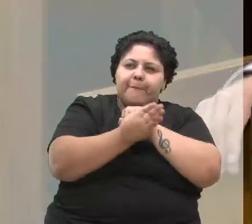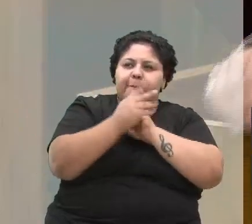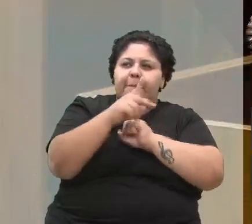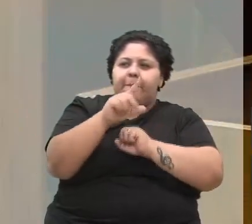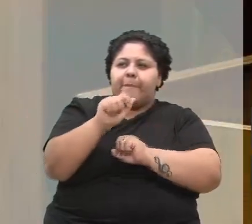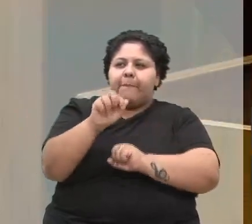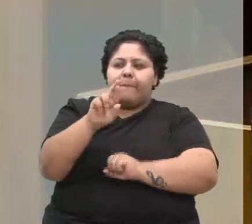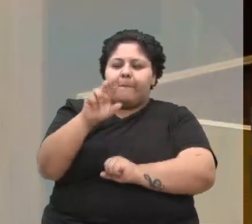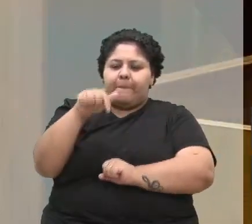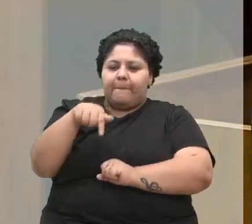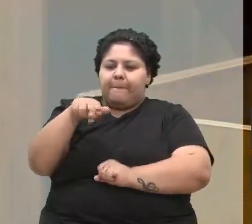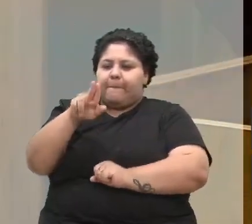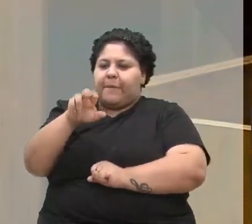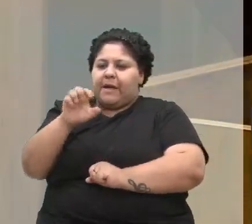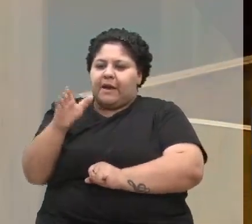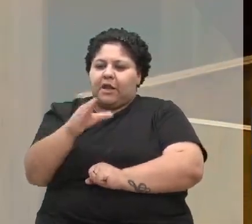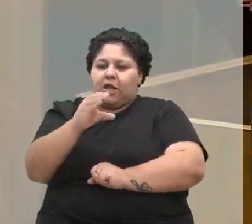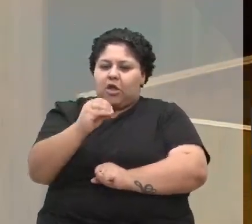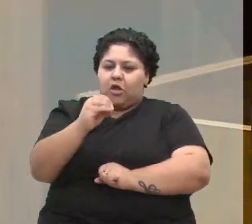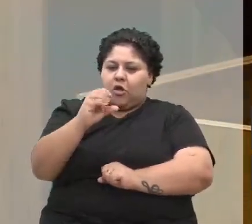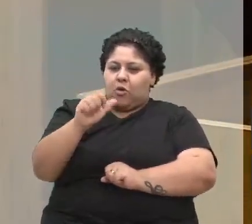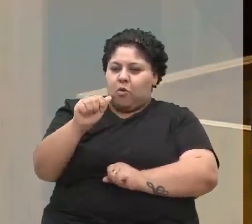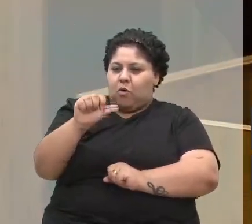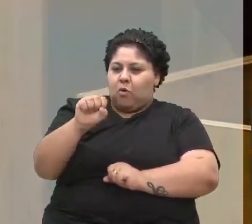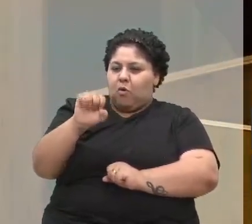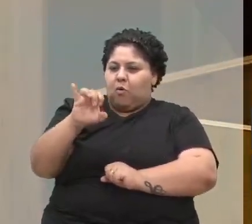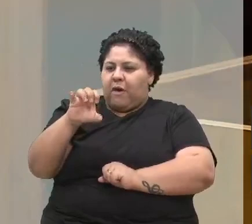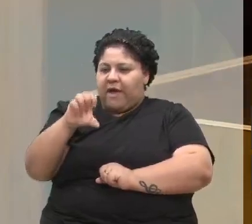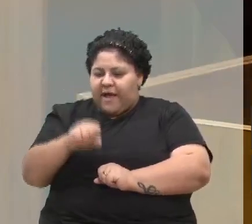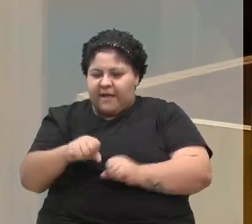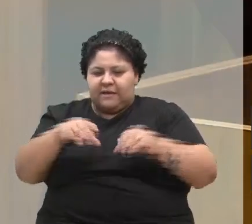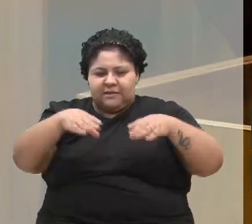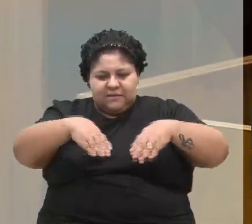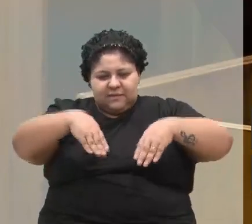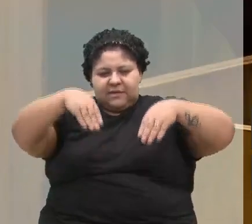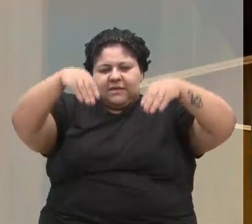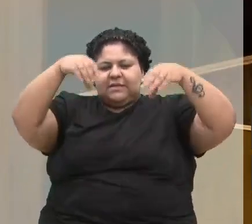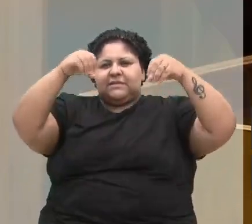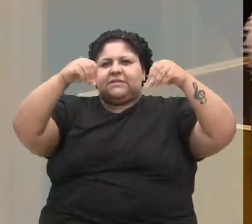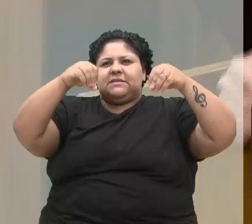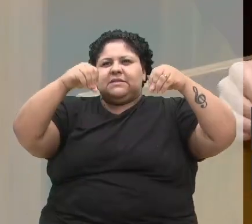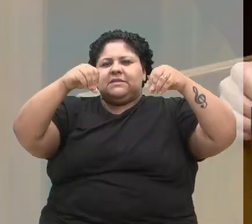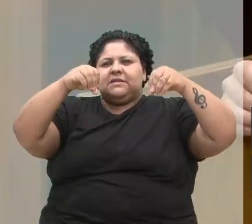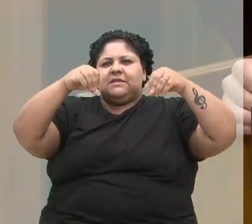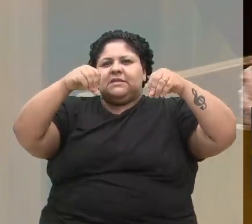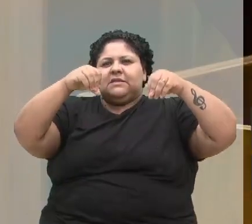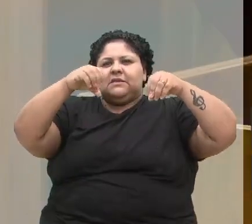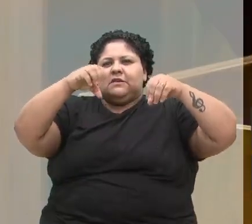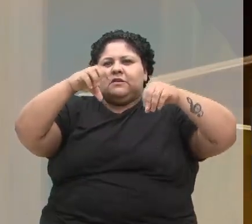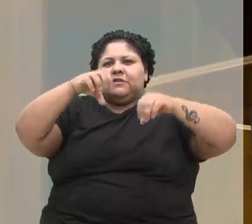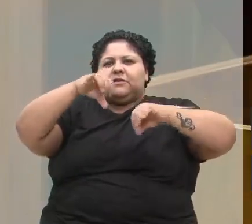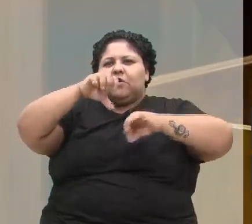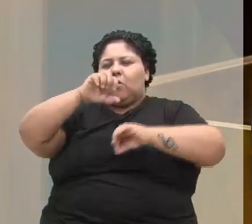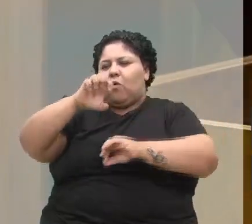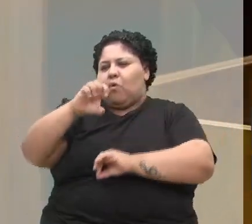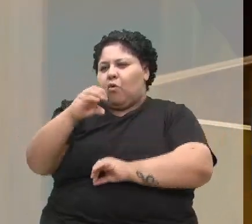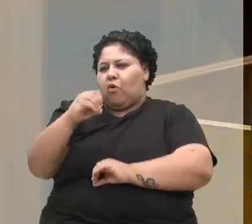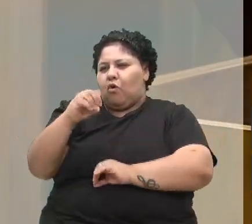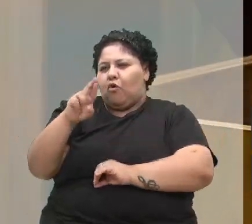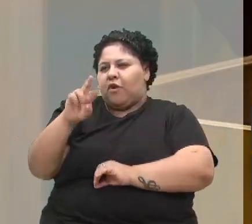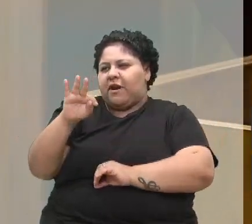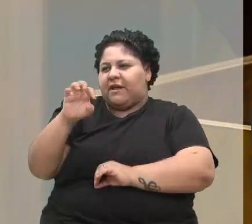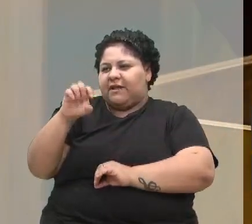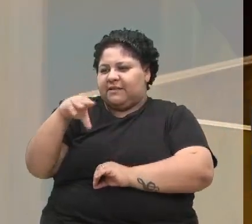Diamantino, Serrano, Castelo, São Cristóvão, Jardim das Hortênsias, vários bairros